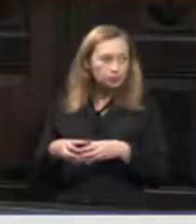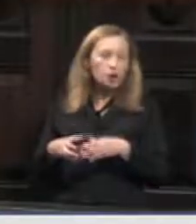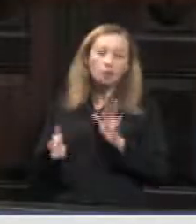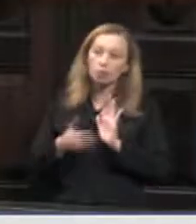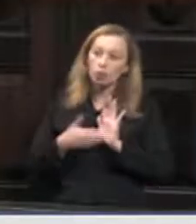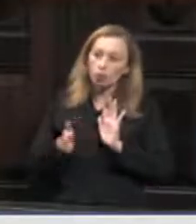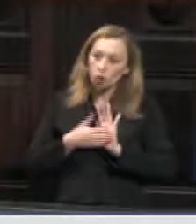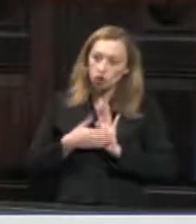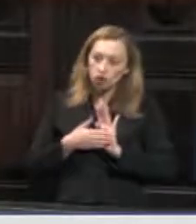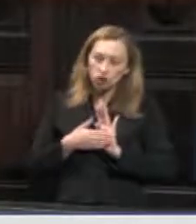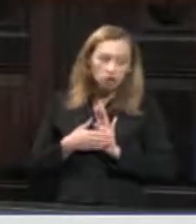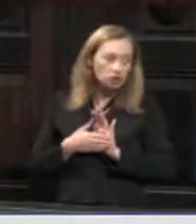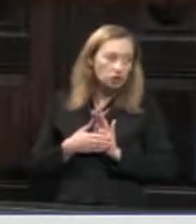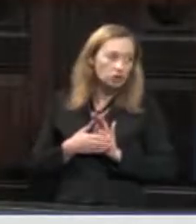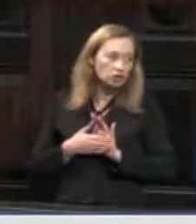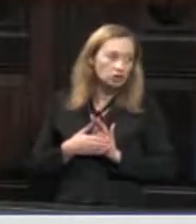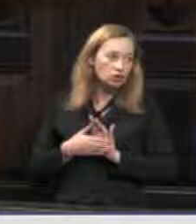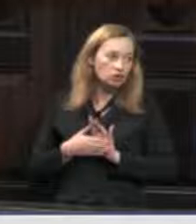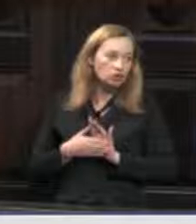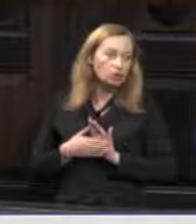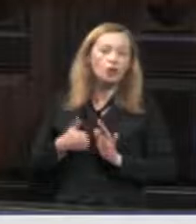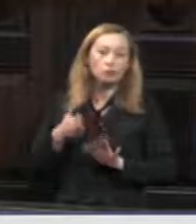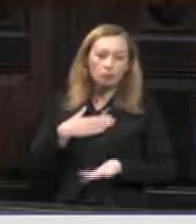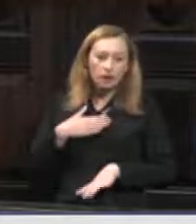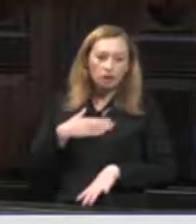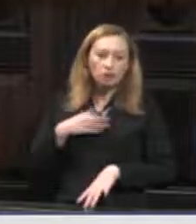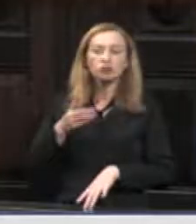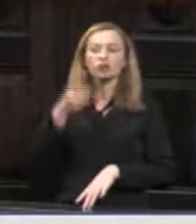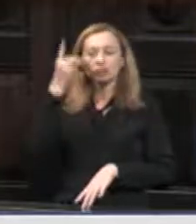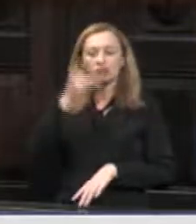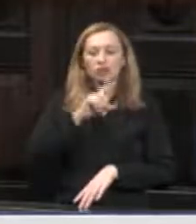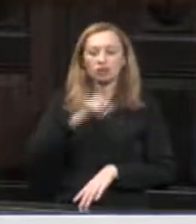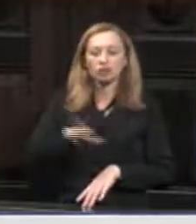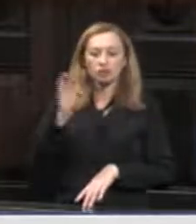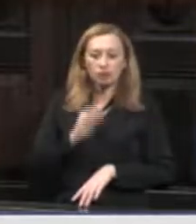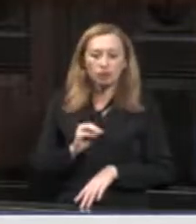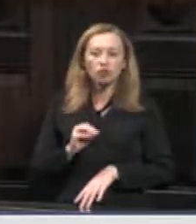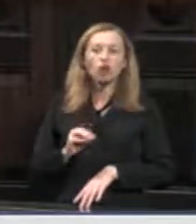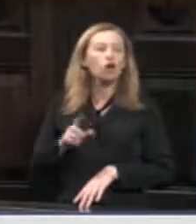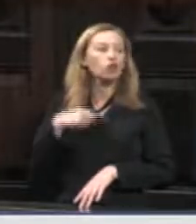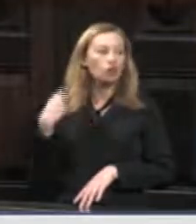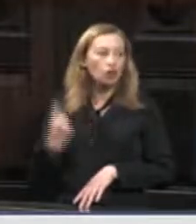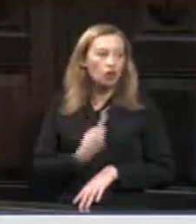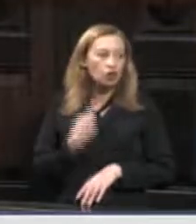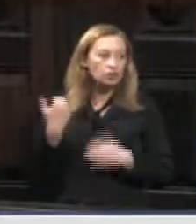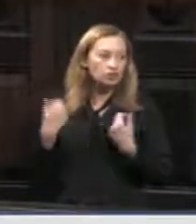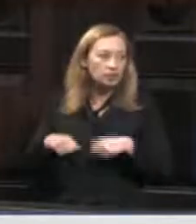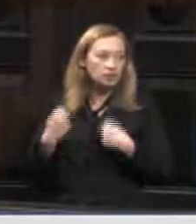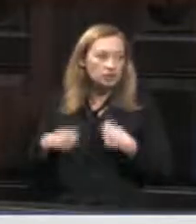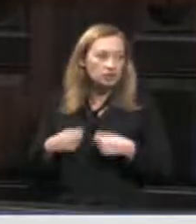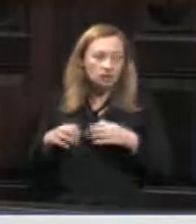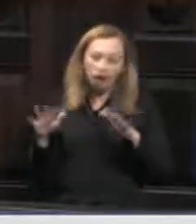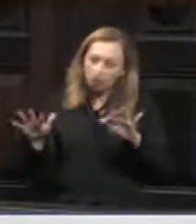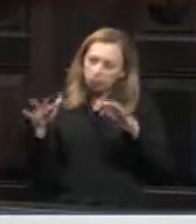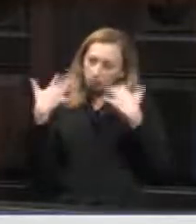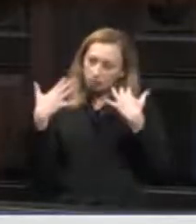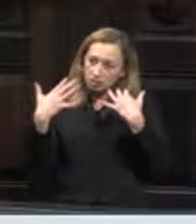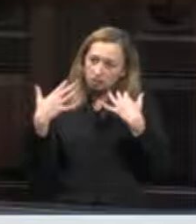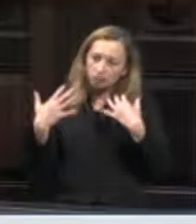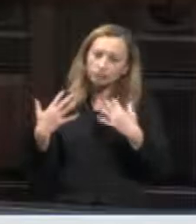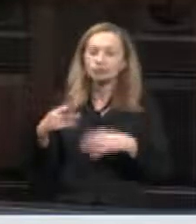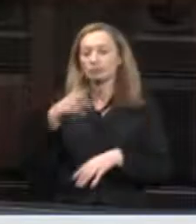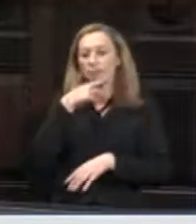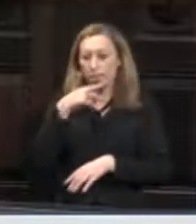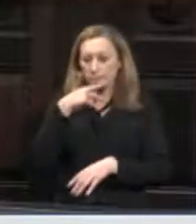proposta pelo deputado Luiz Paulo. Nós precisamos dar total atenção a essa comissão